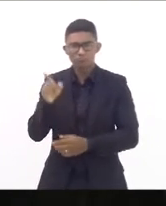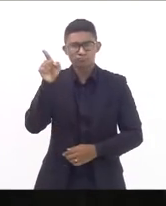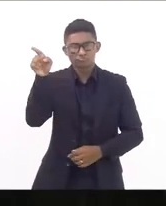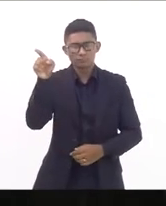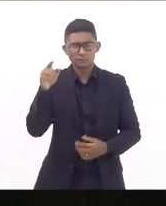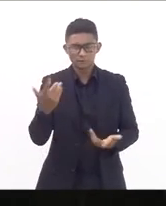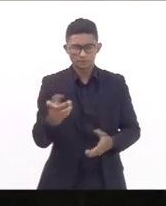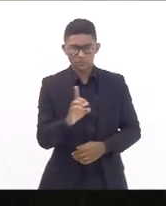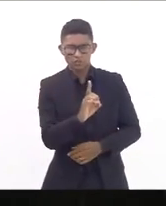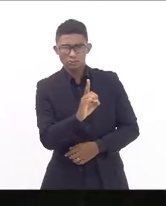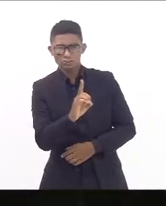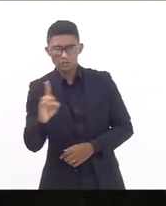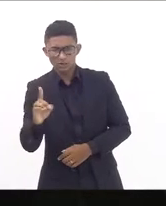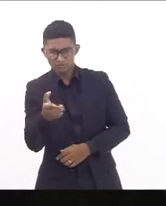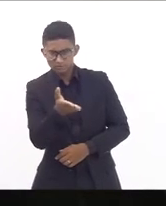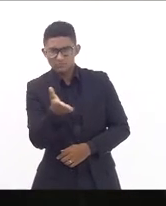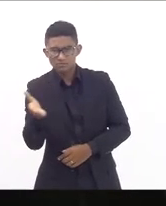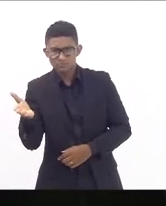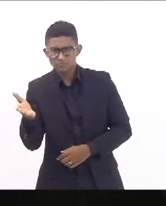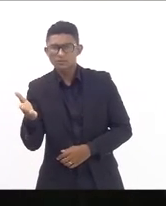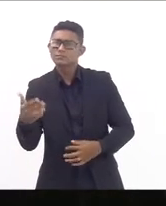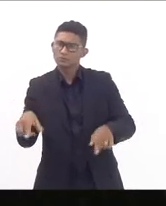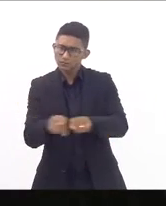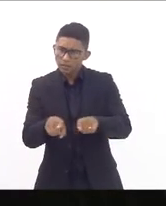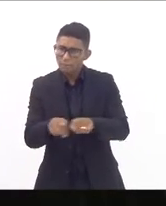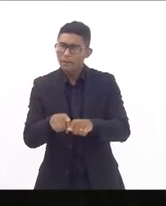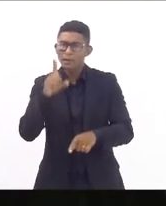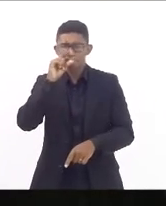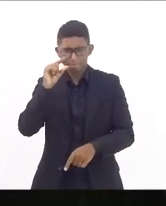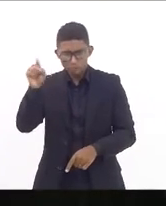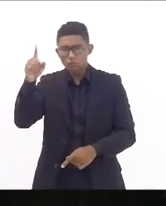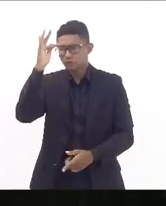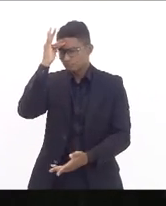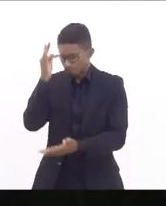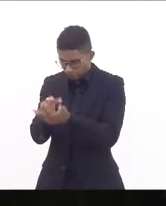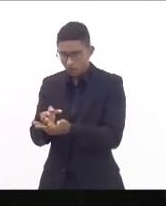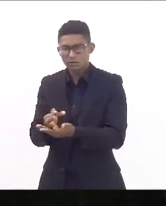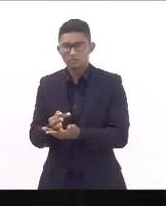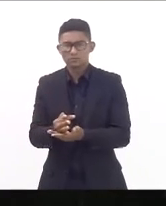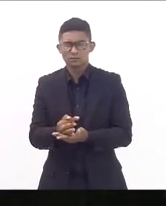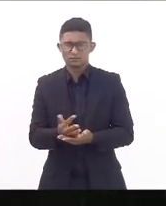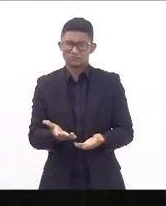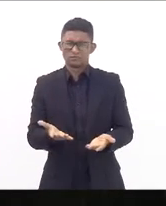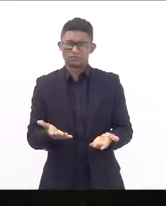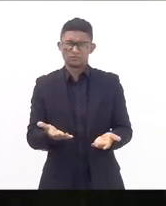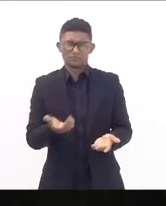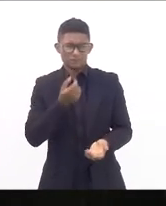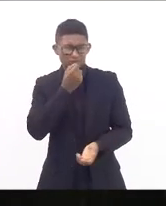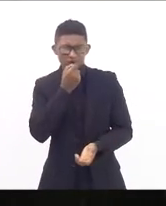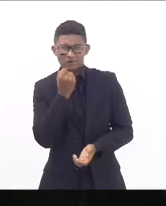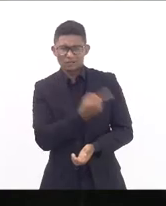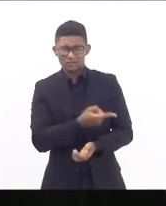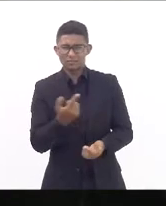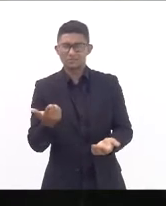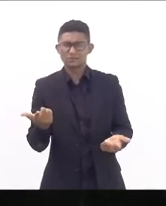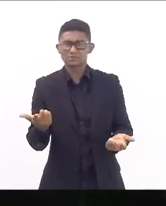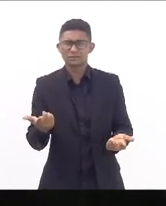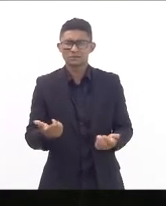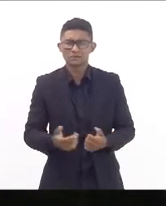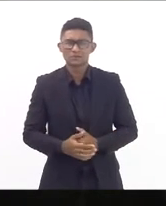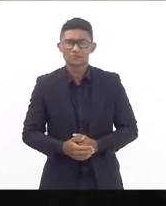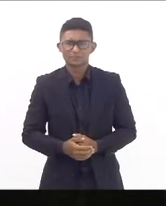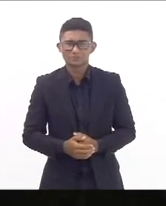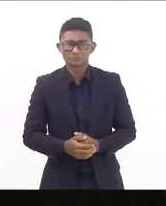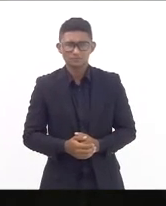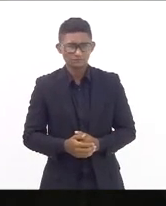Parte da direita também tem fé no Putin. Olha que coisa engraçada.